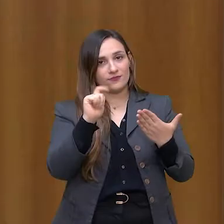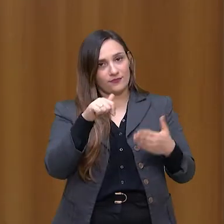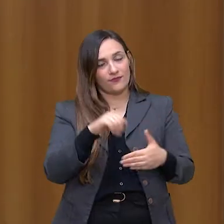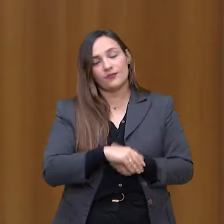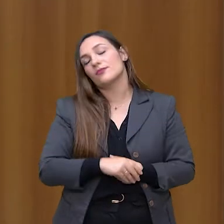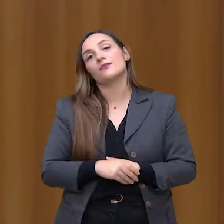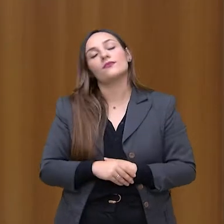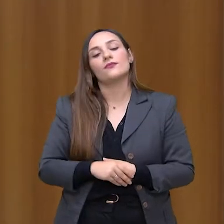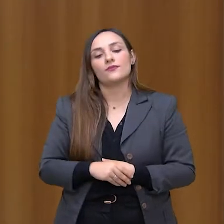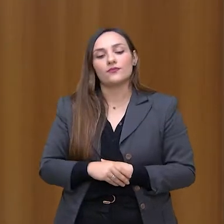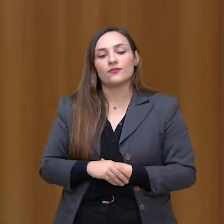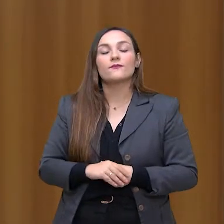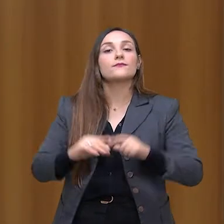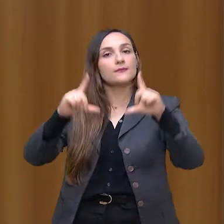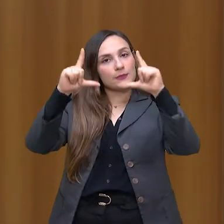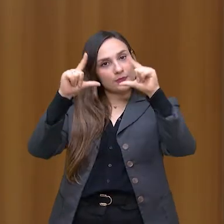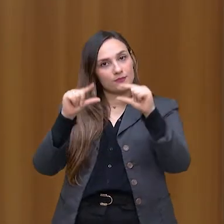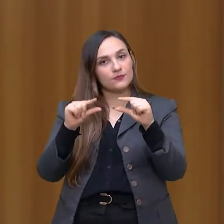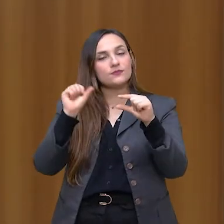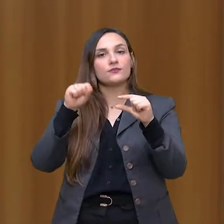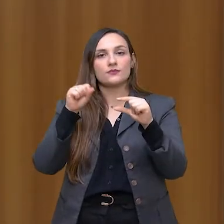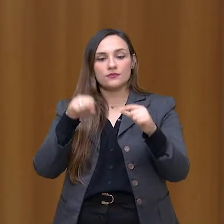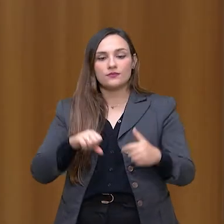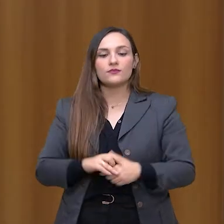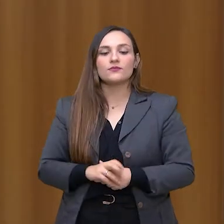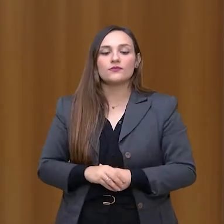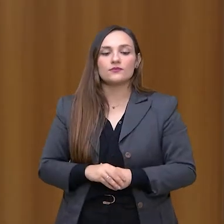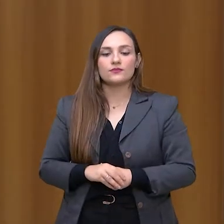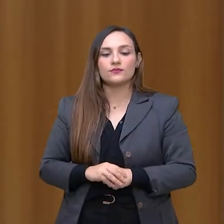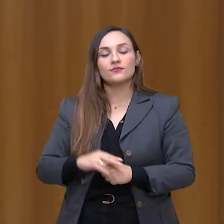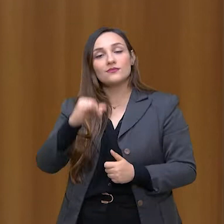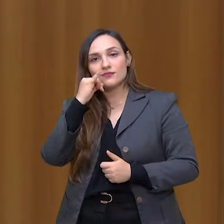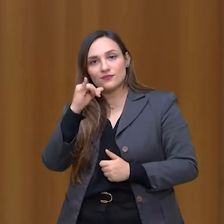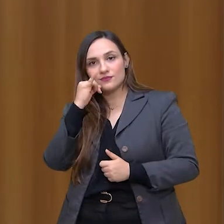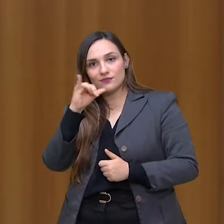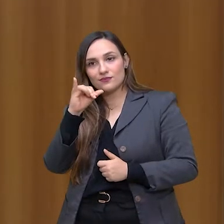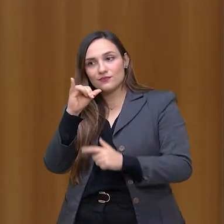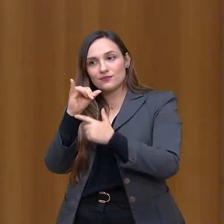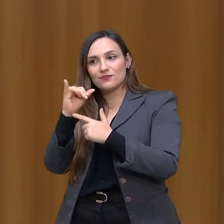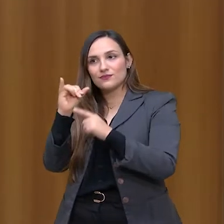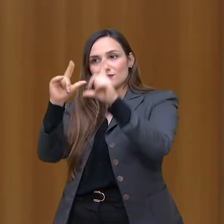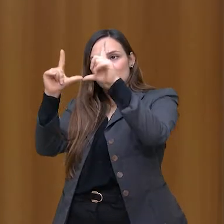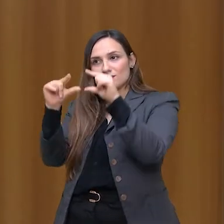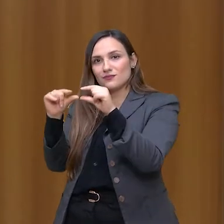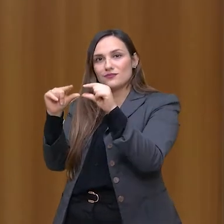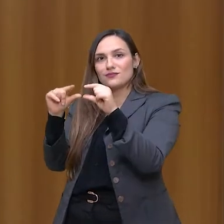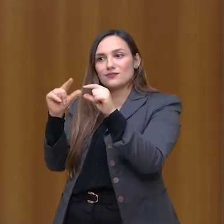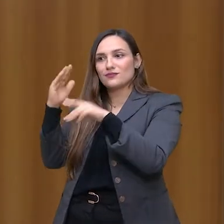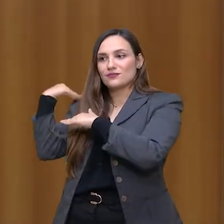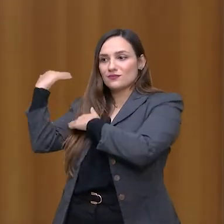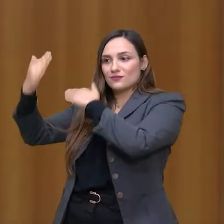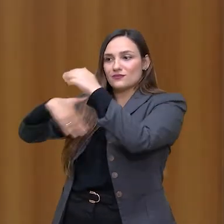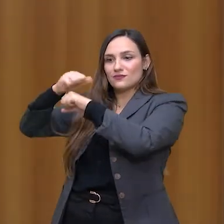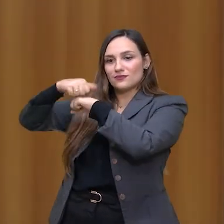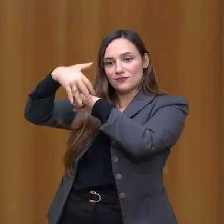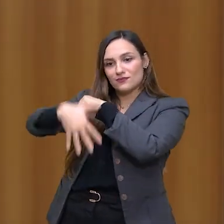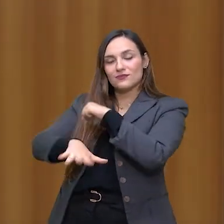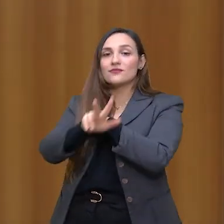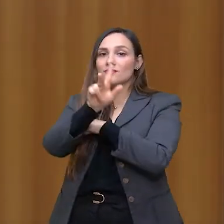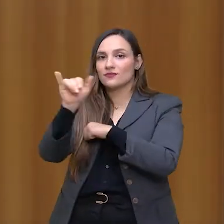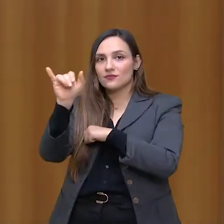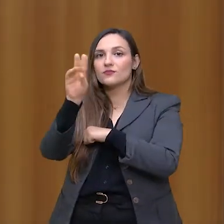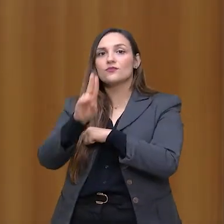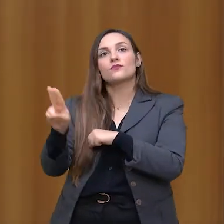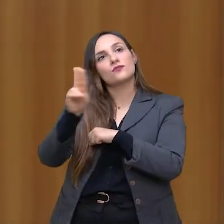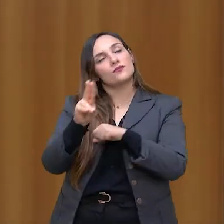né? Então, reduzir o consumo da energia elétrica, vamos usar a energia elétrica,